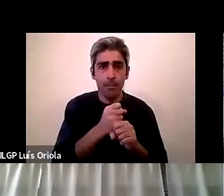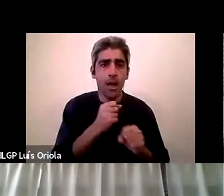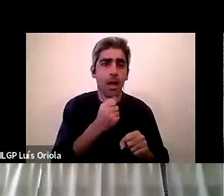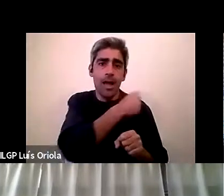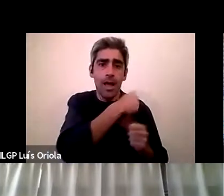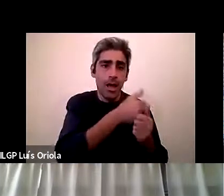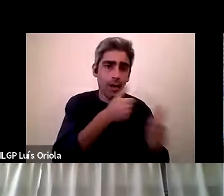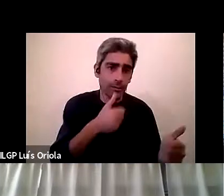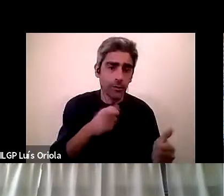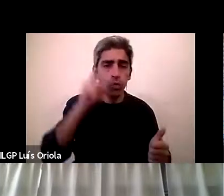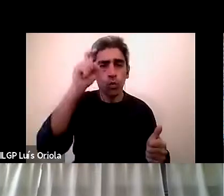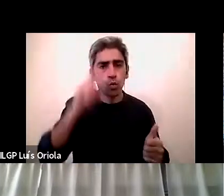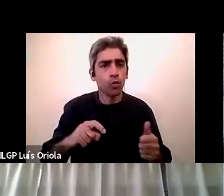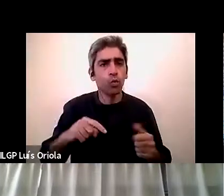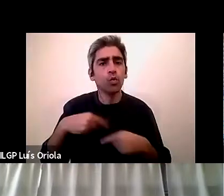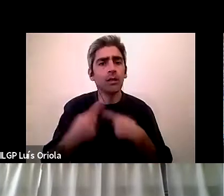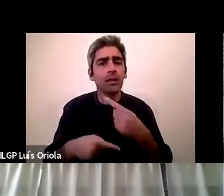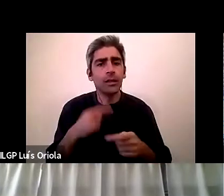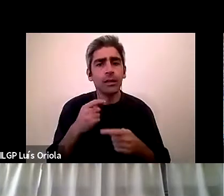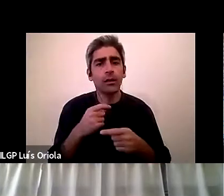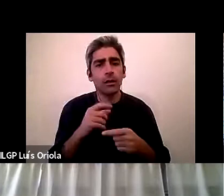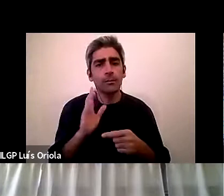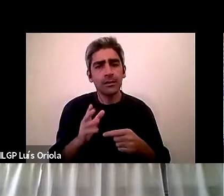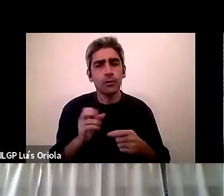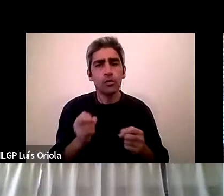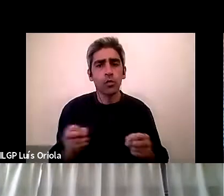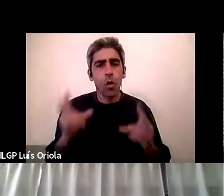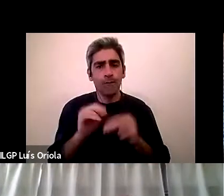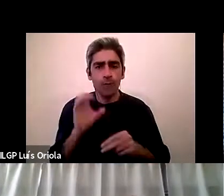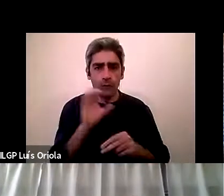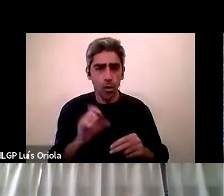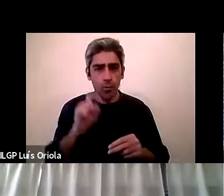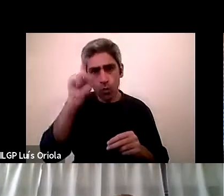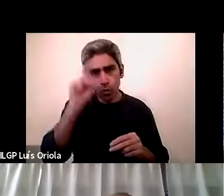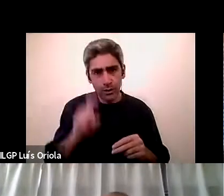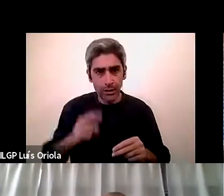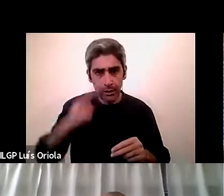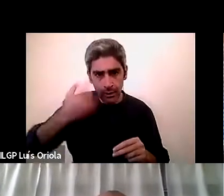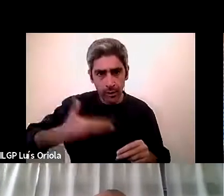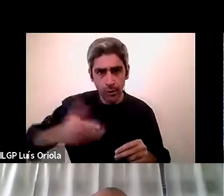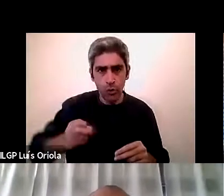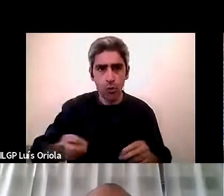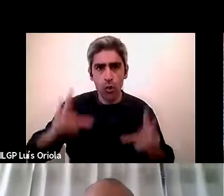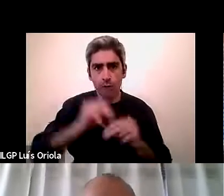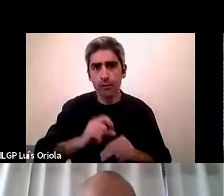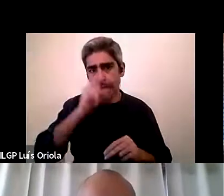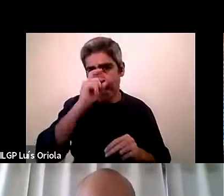casa, as novas rotinas impõem-se. Tem que haver novas rotinas. Nós temos que criar novos hábitos,